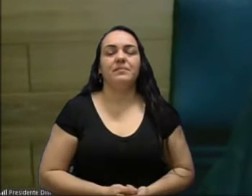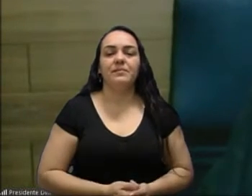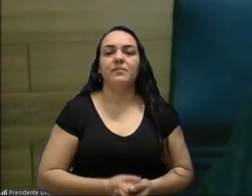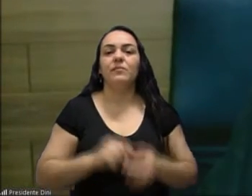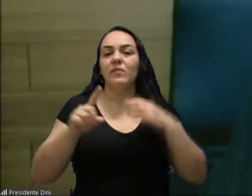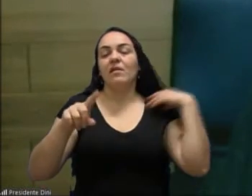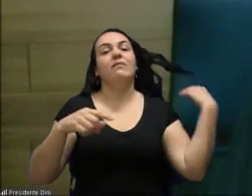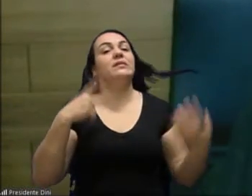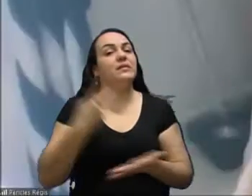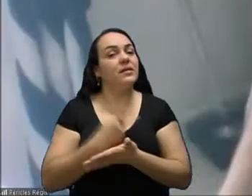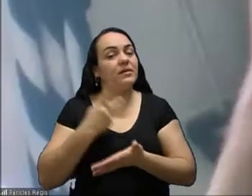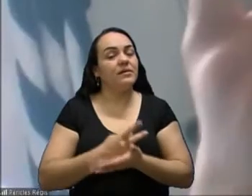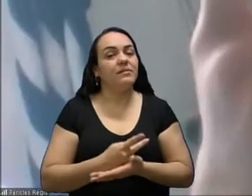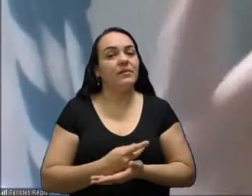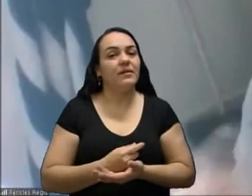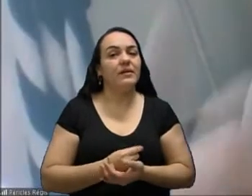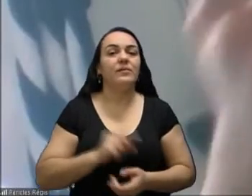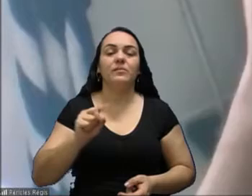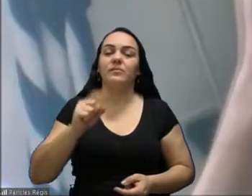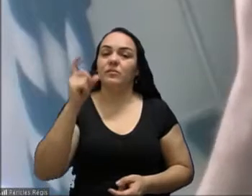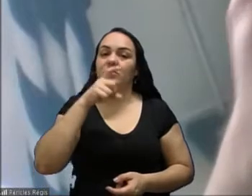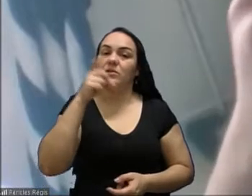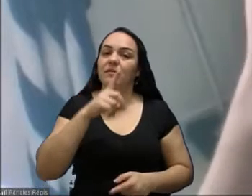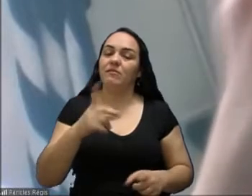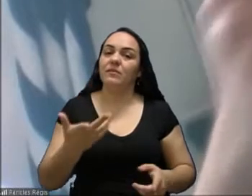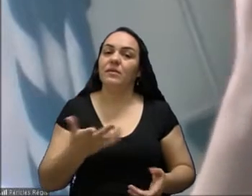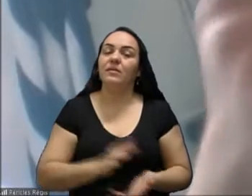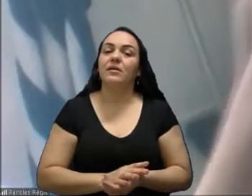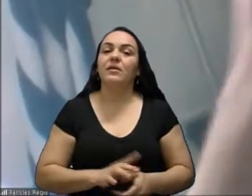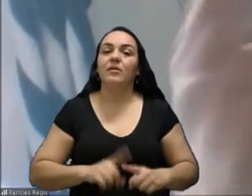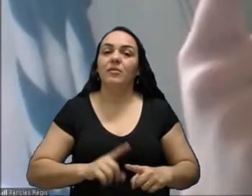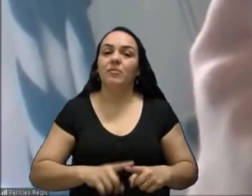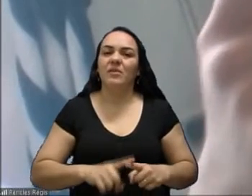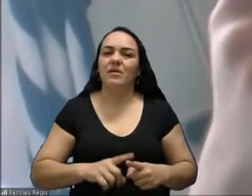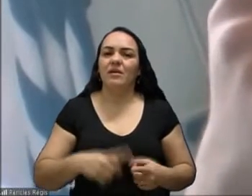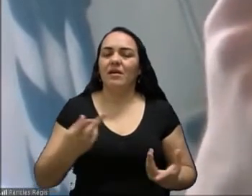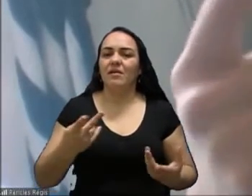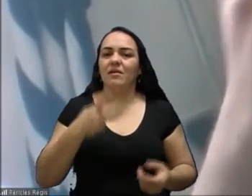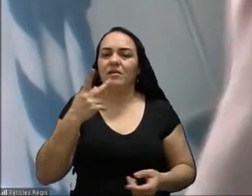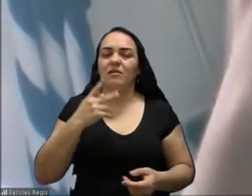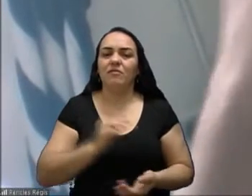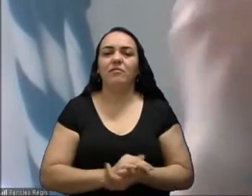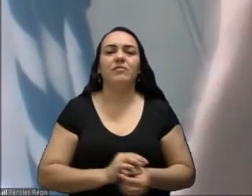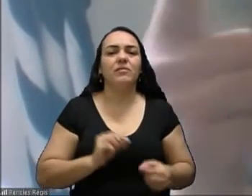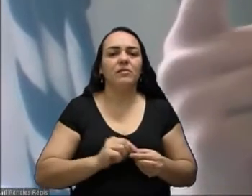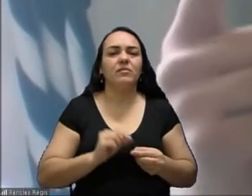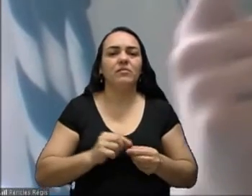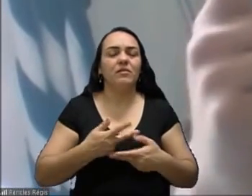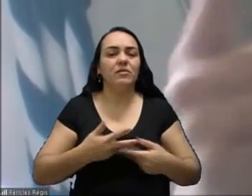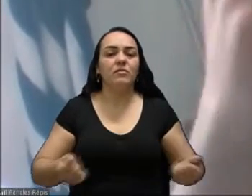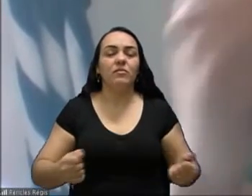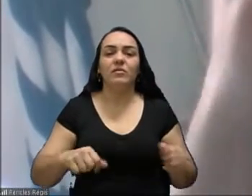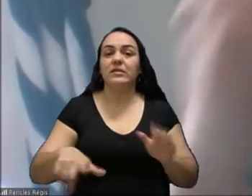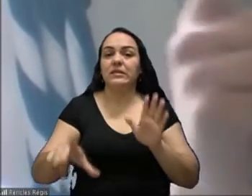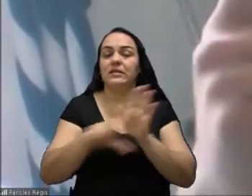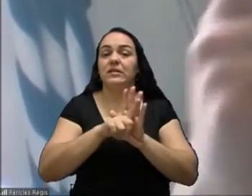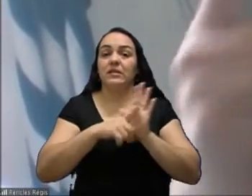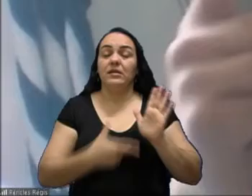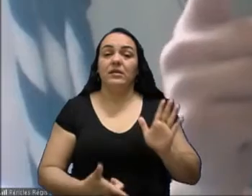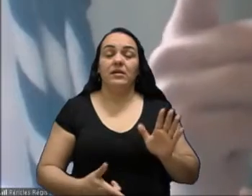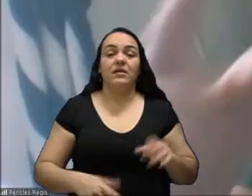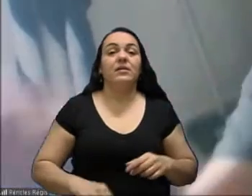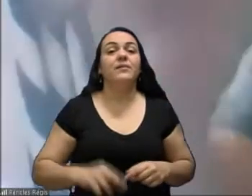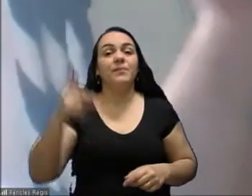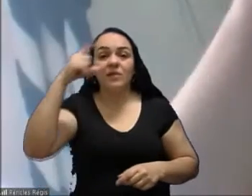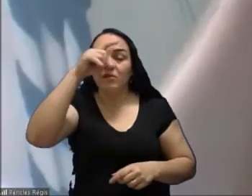fiz uma contra um ato ilegal de vossa excelência ato ilegal imoral